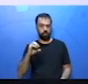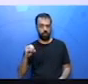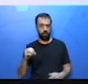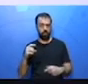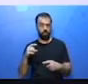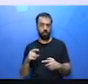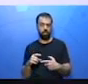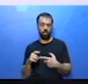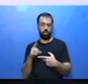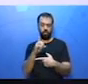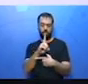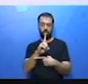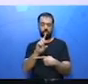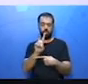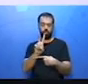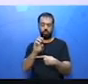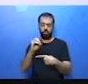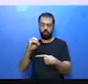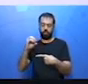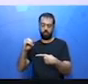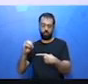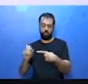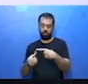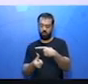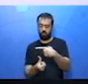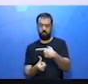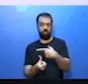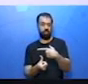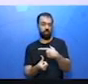Como se fosse uma fatia de pizza.